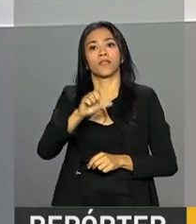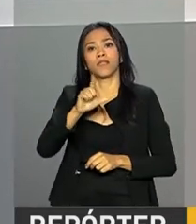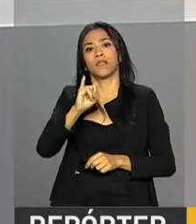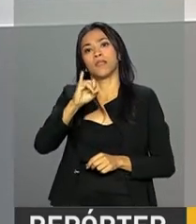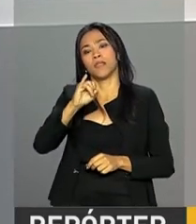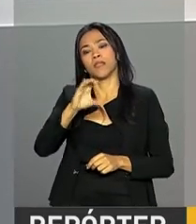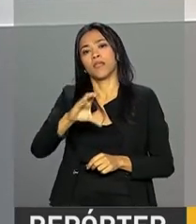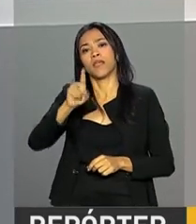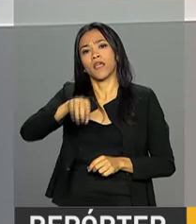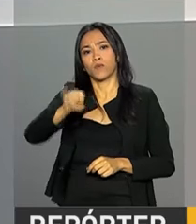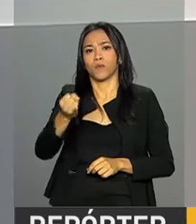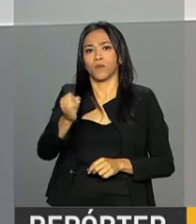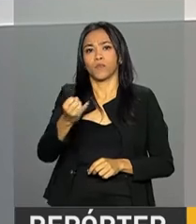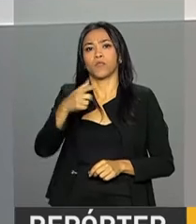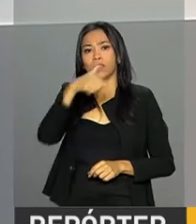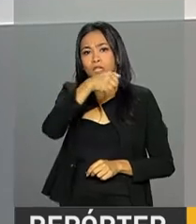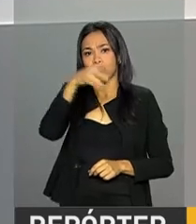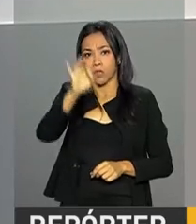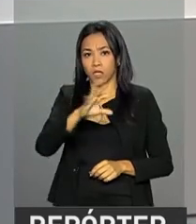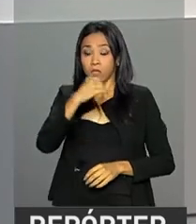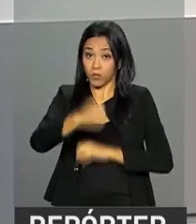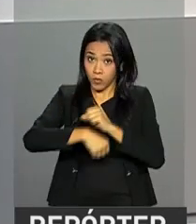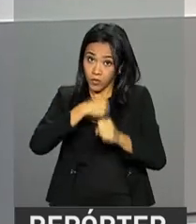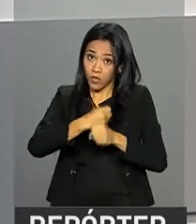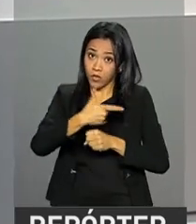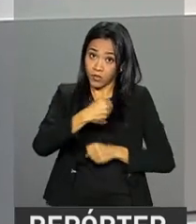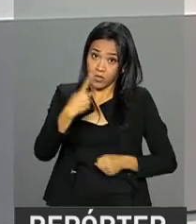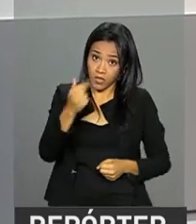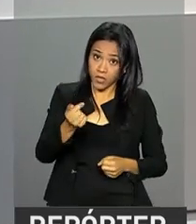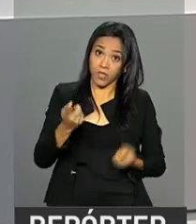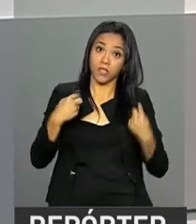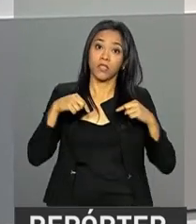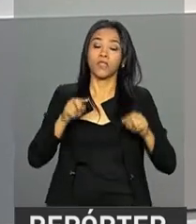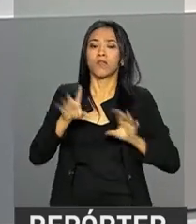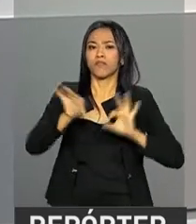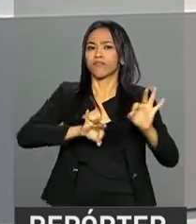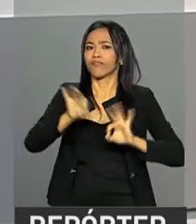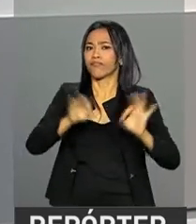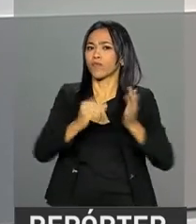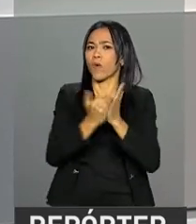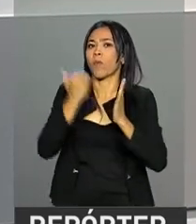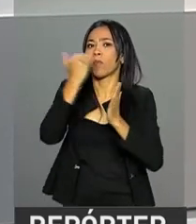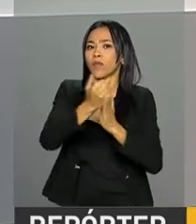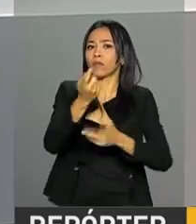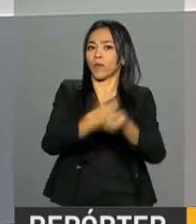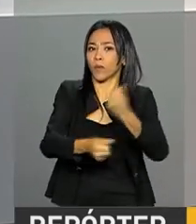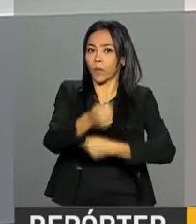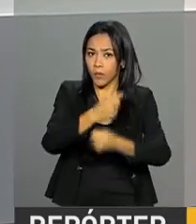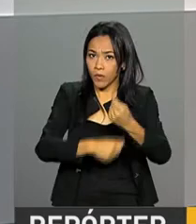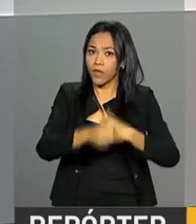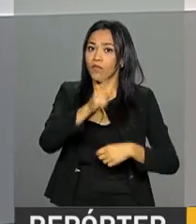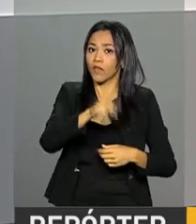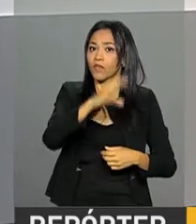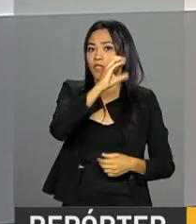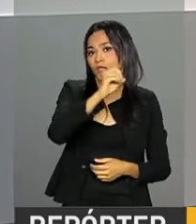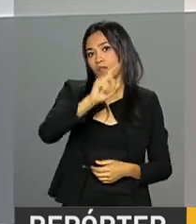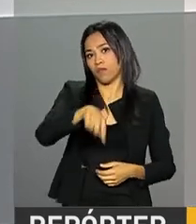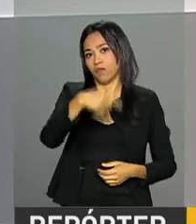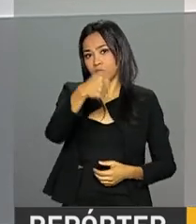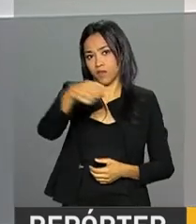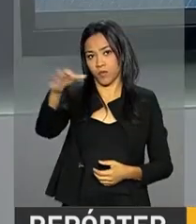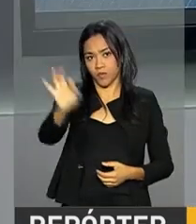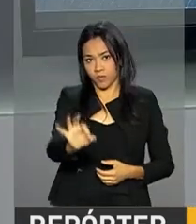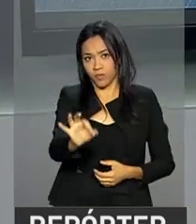em 7% ao ano em 2017 a projeção de crescimento da economia foi elevada para 0,7 por